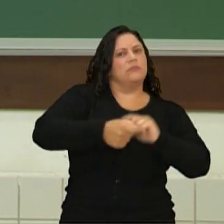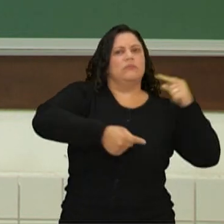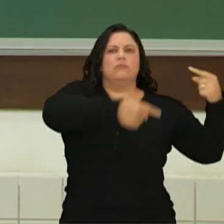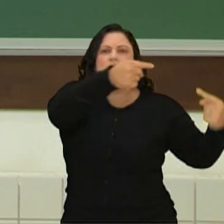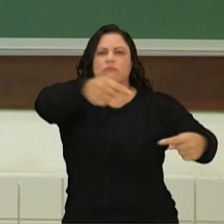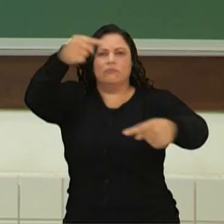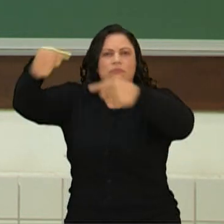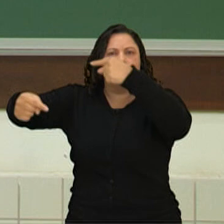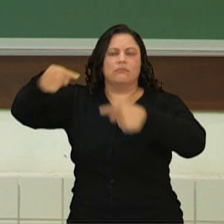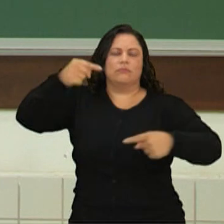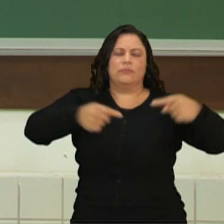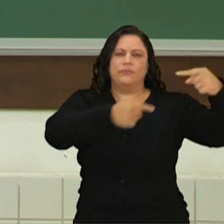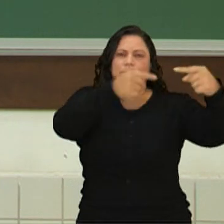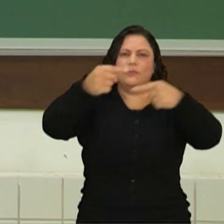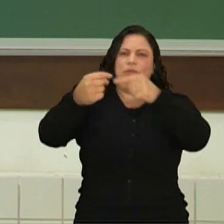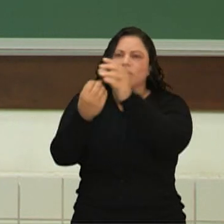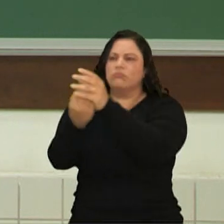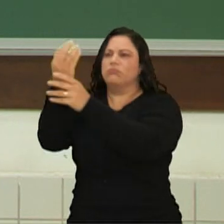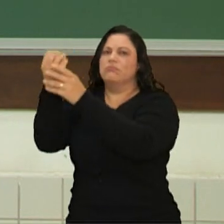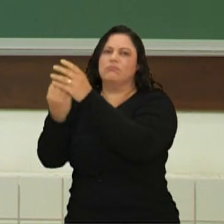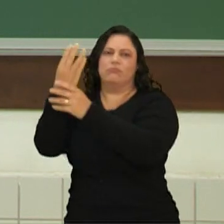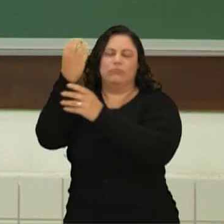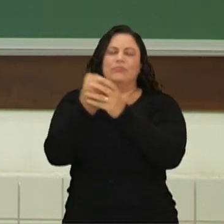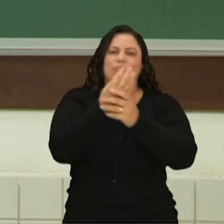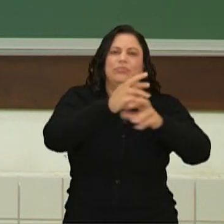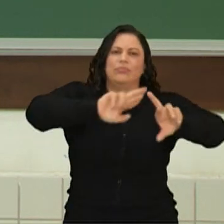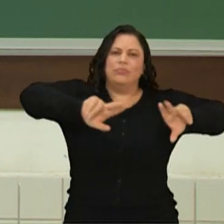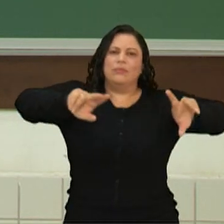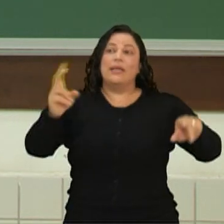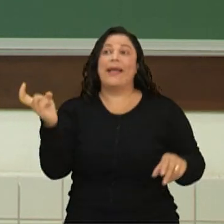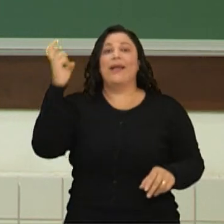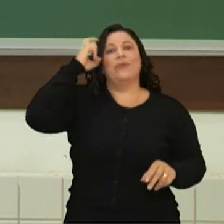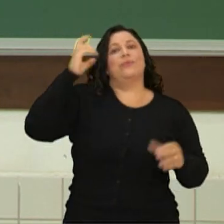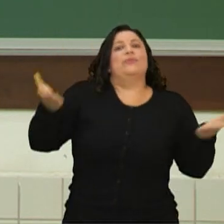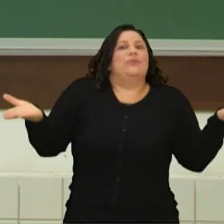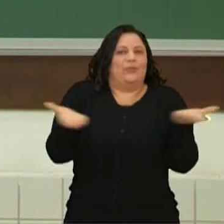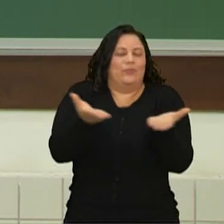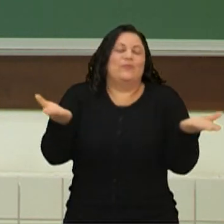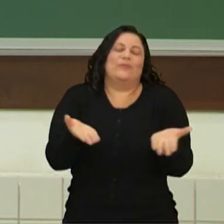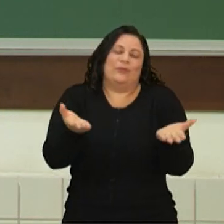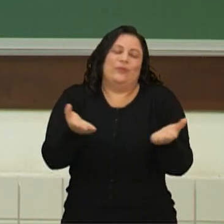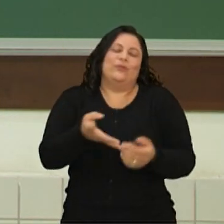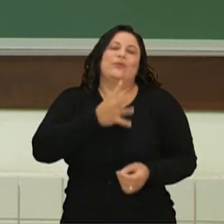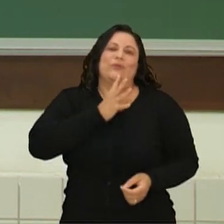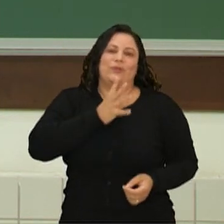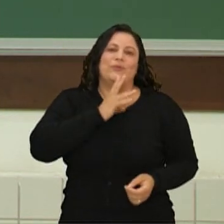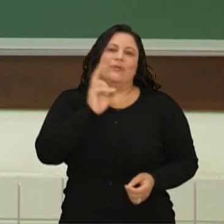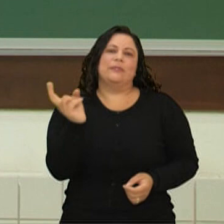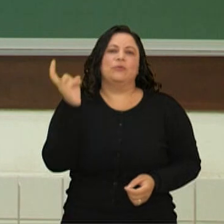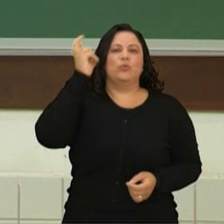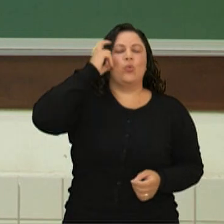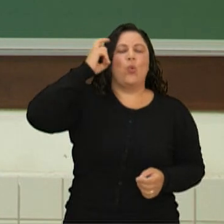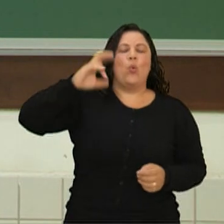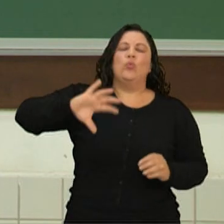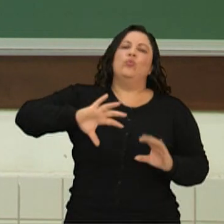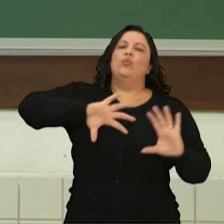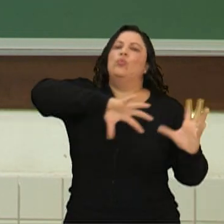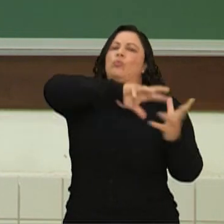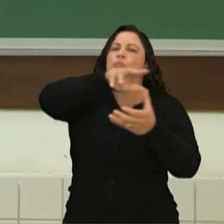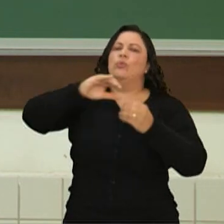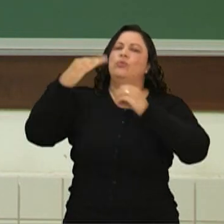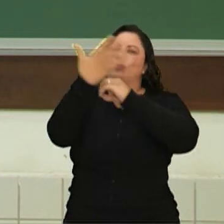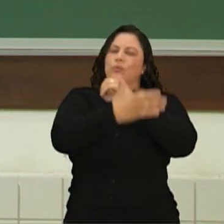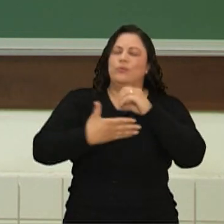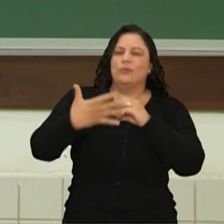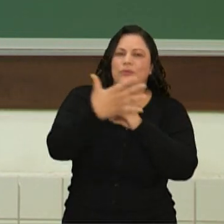religiões foram fundamentadas, e assim se criou essa cultura que nós hoje conhecemos como cultura do mundo ocidental. Eu agradeço a